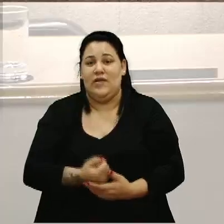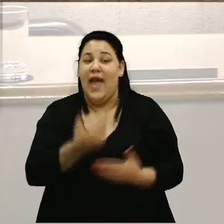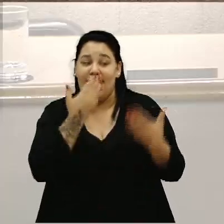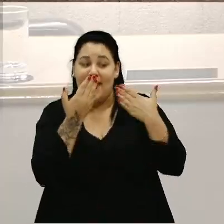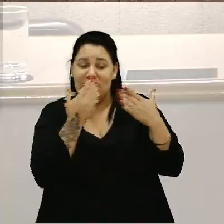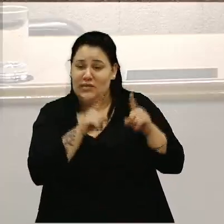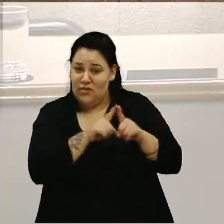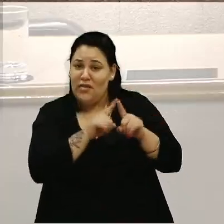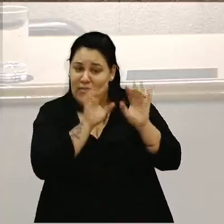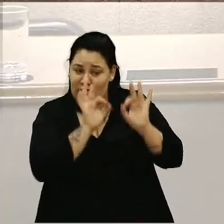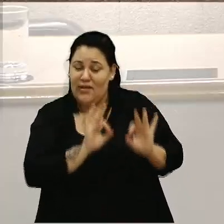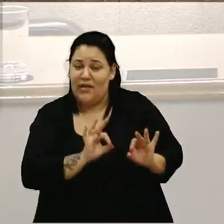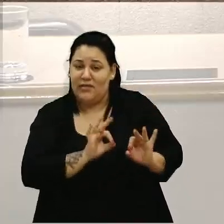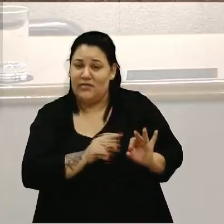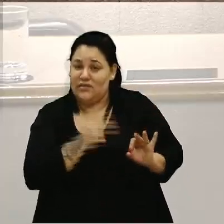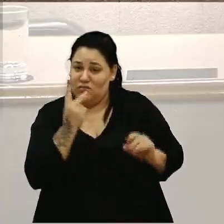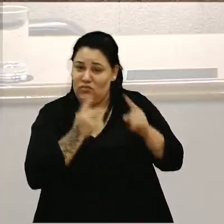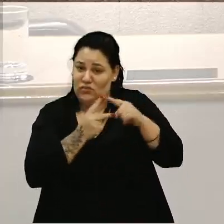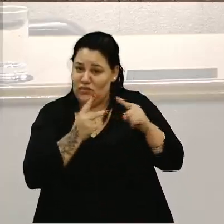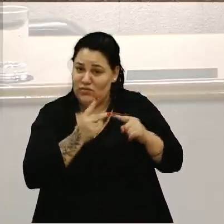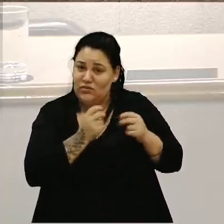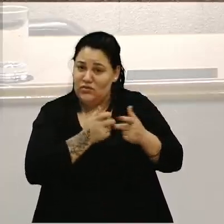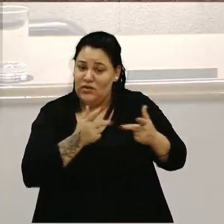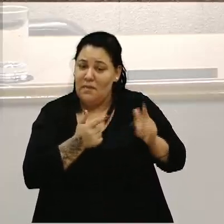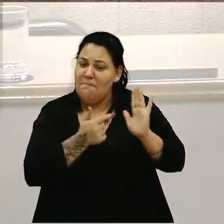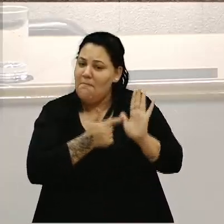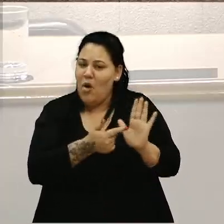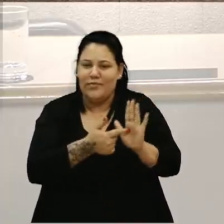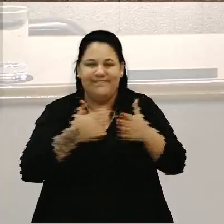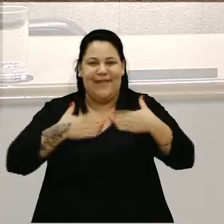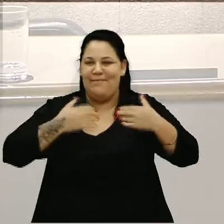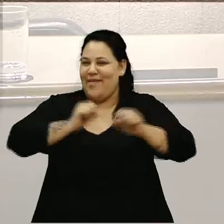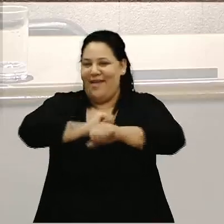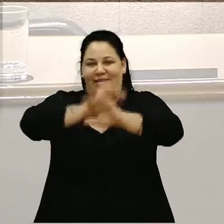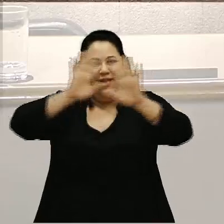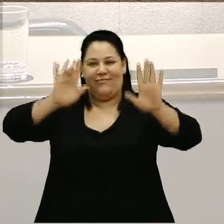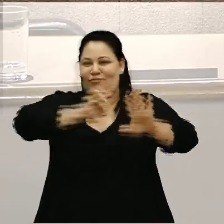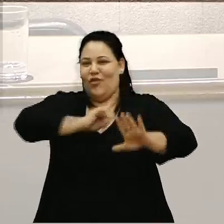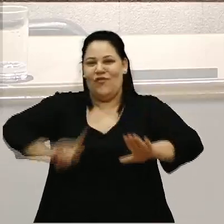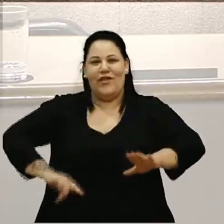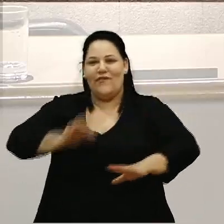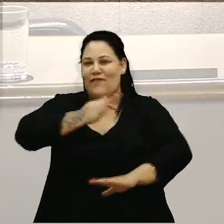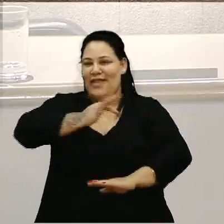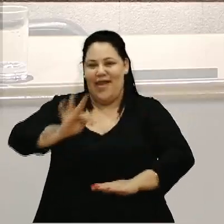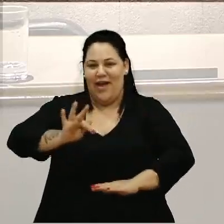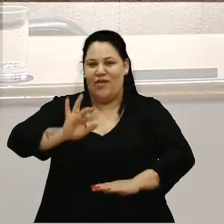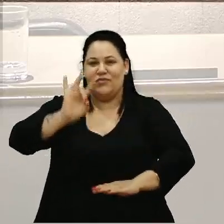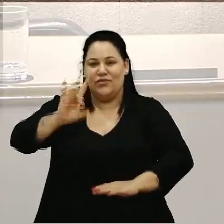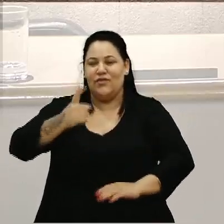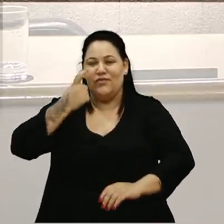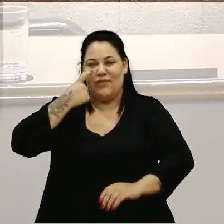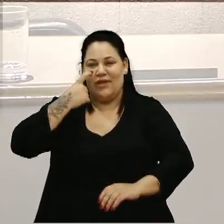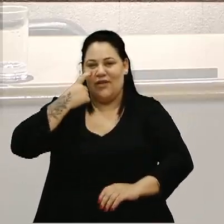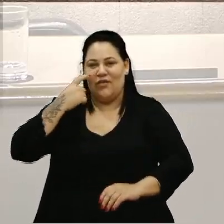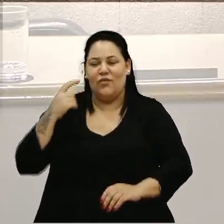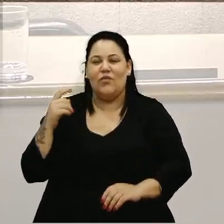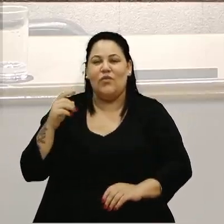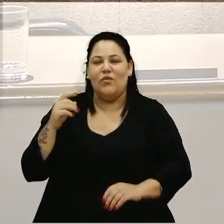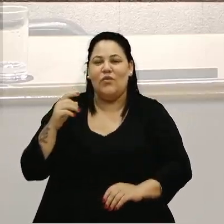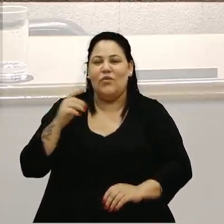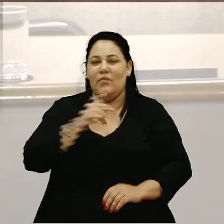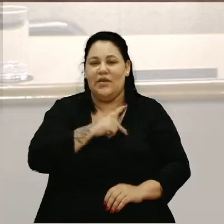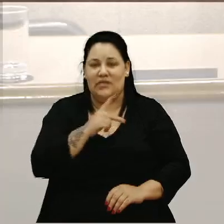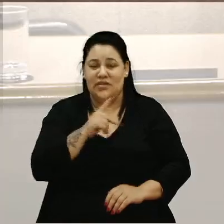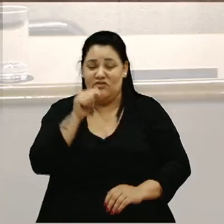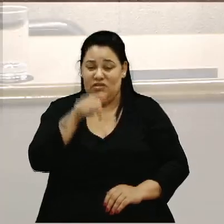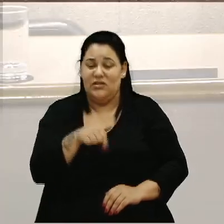analisando esses dois pontos, demonstram claramente que o governo federal só veio com o presidente e o vice-presidente em Caxias do